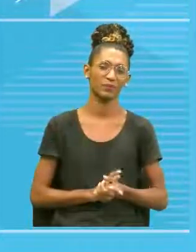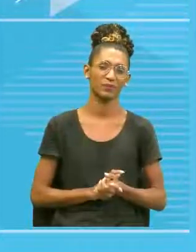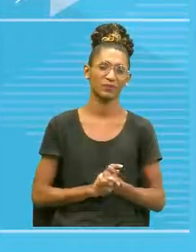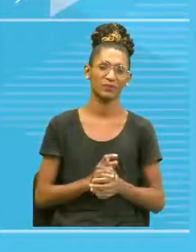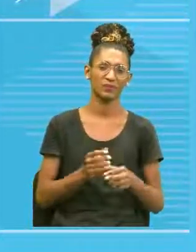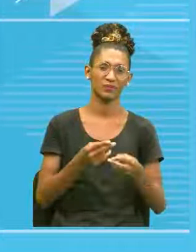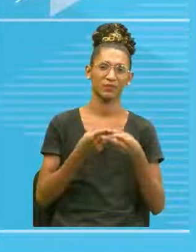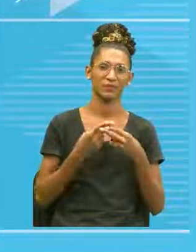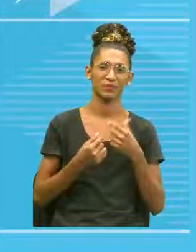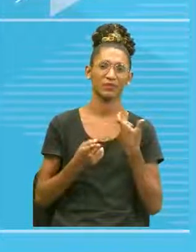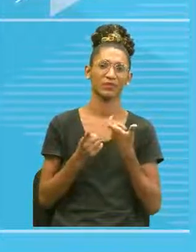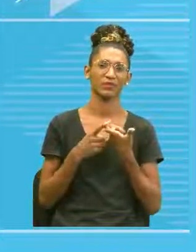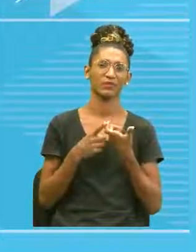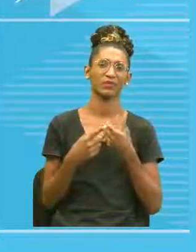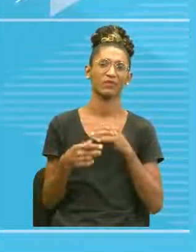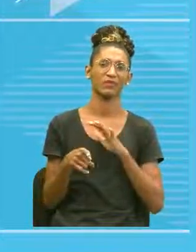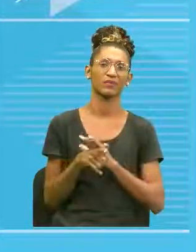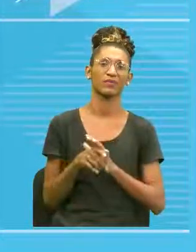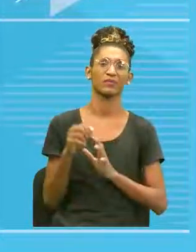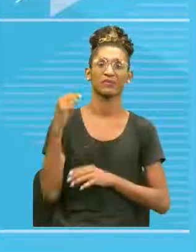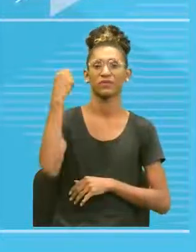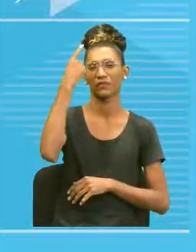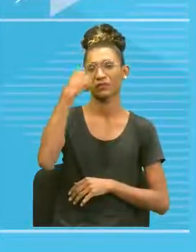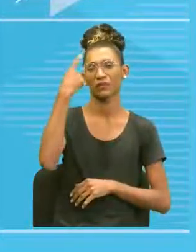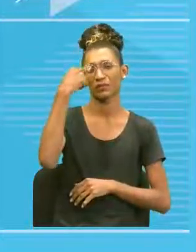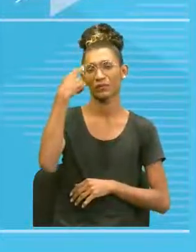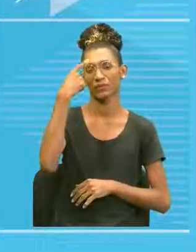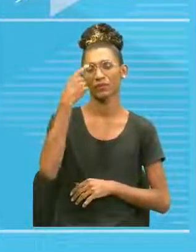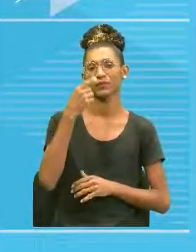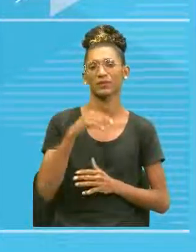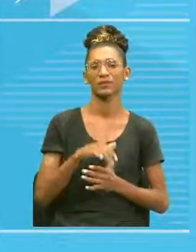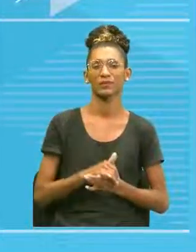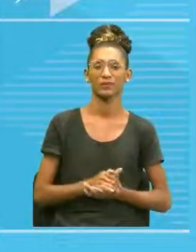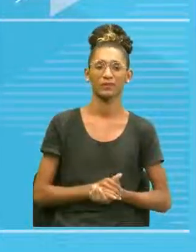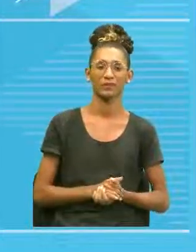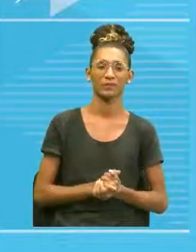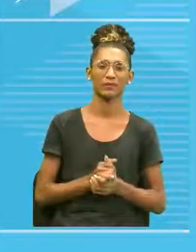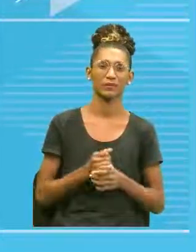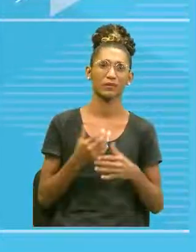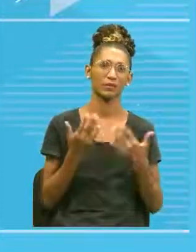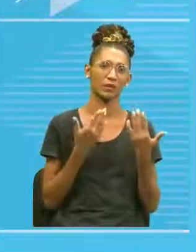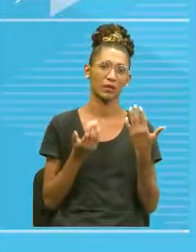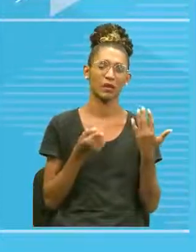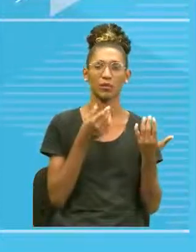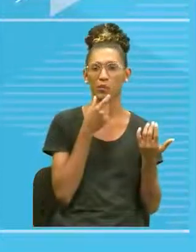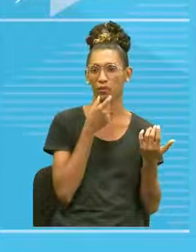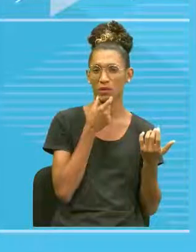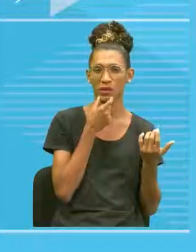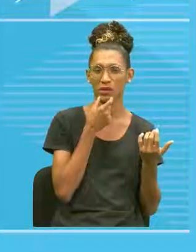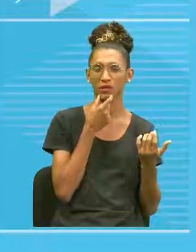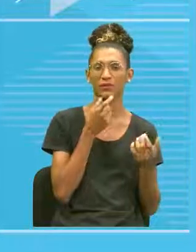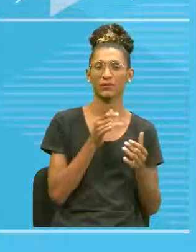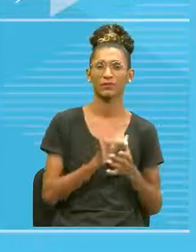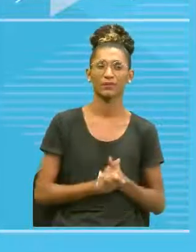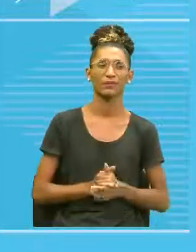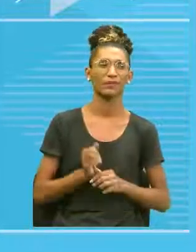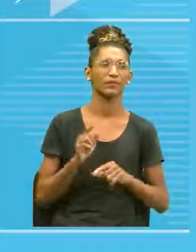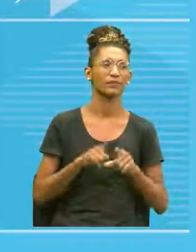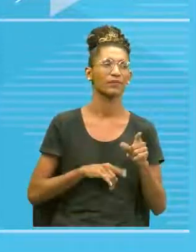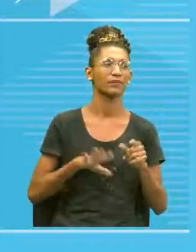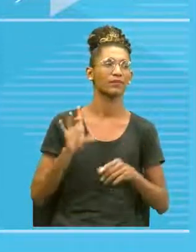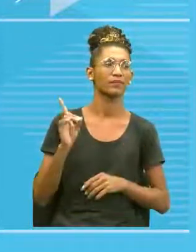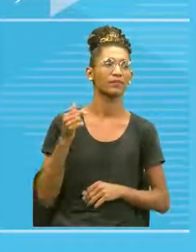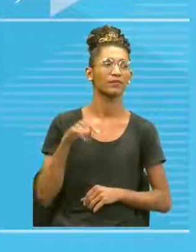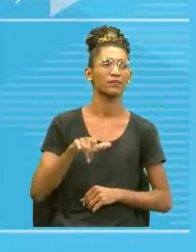usar uma palavra em espanhol para usar uma palavra de outra língua no caso do inglês né letra